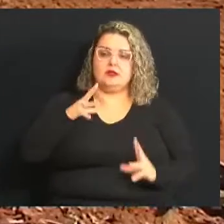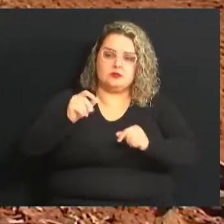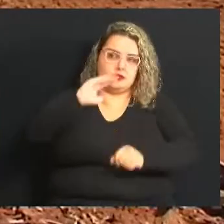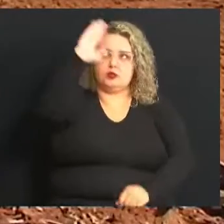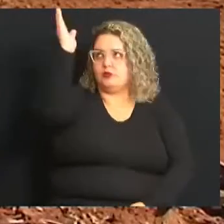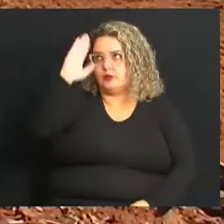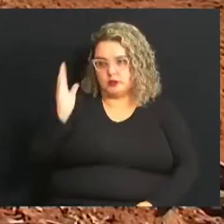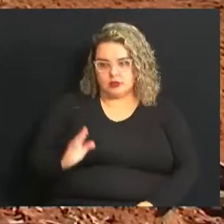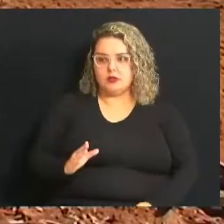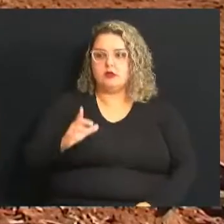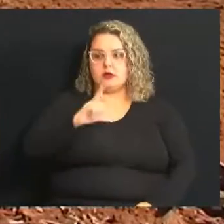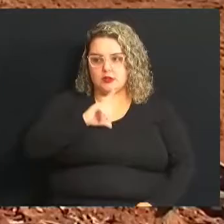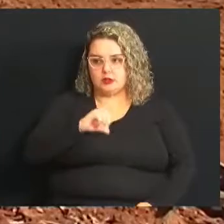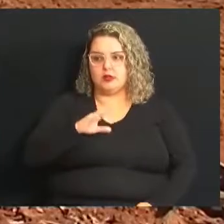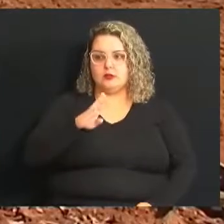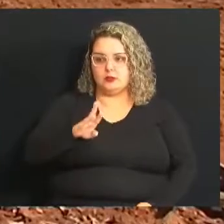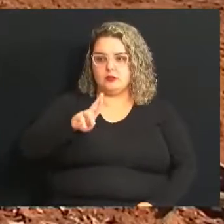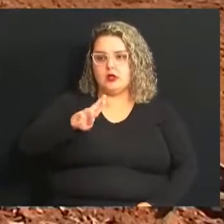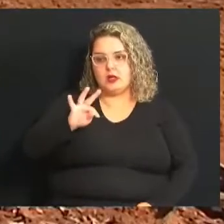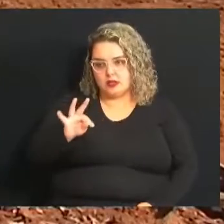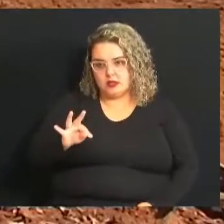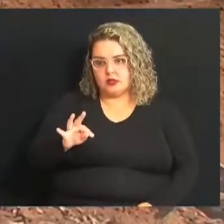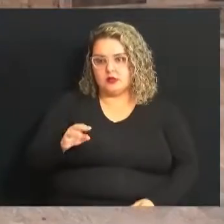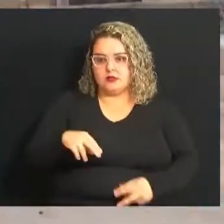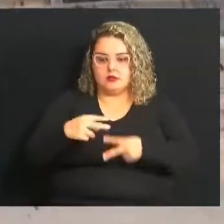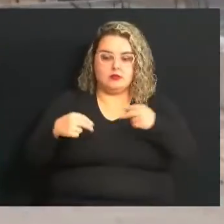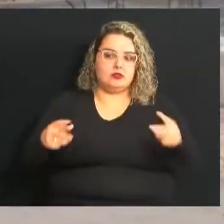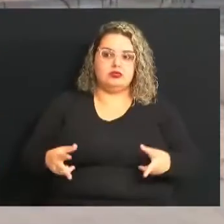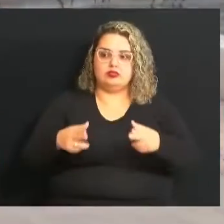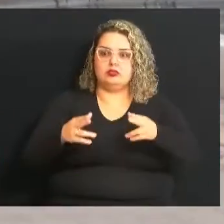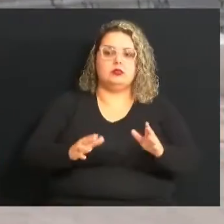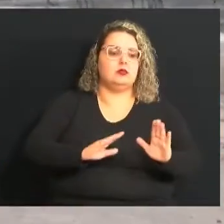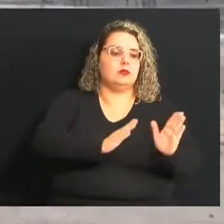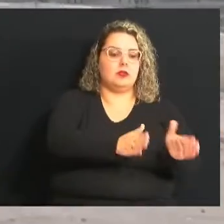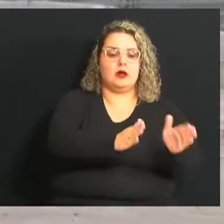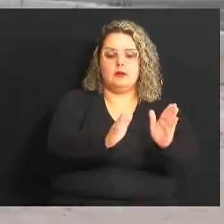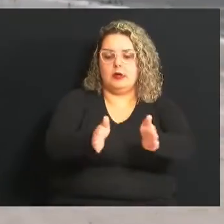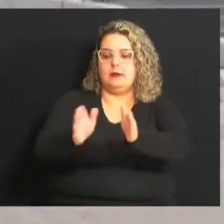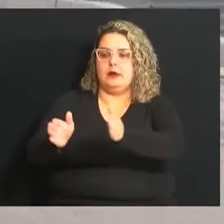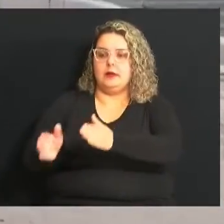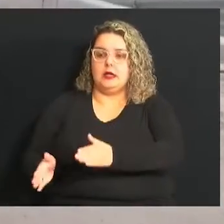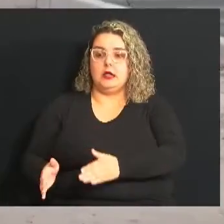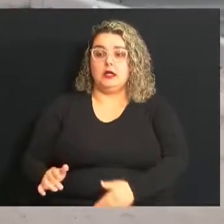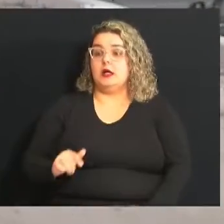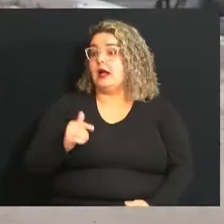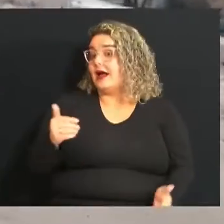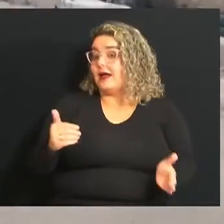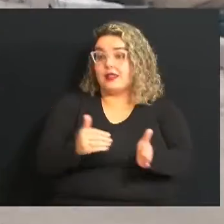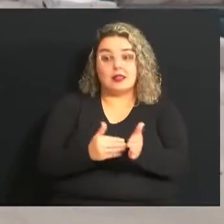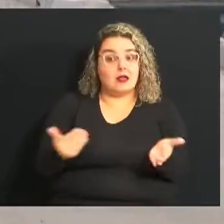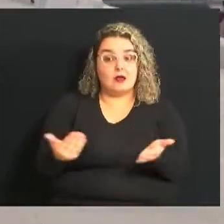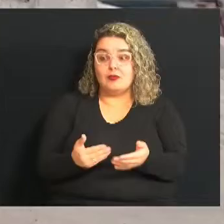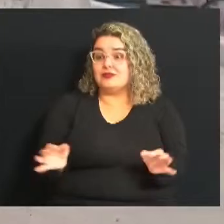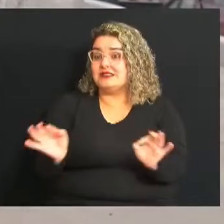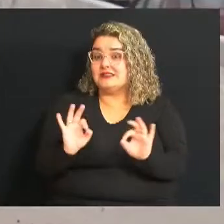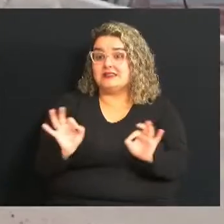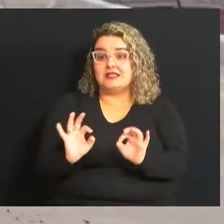um caso recente do BRT, que foi inaugurado vários trechos do BRT. Sem ele, até hoje, não está